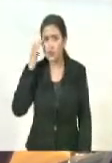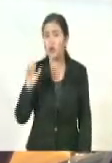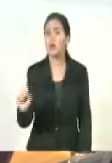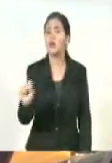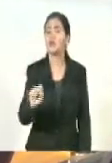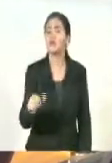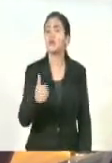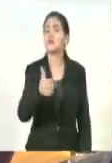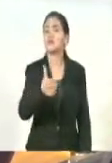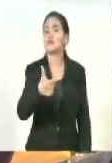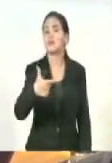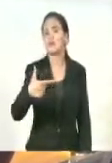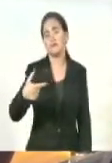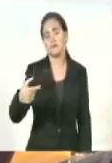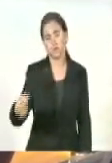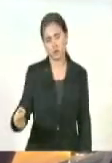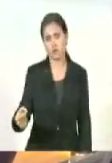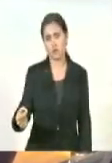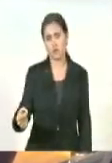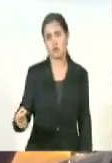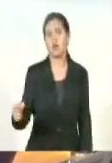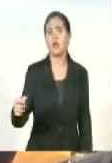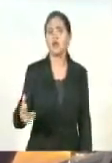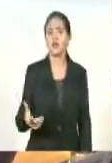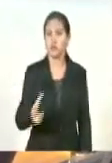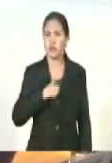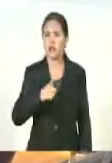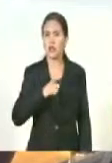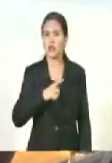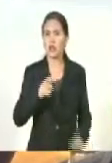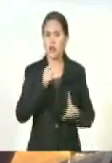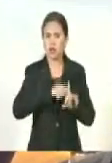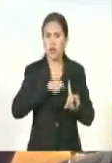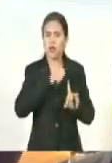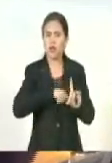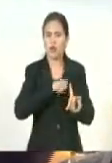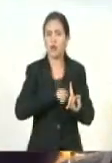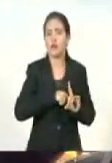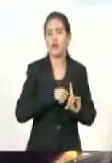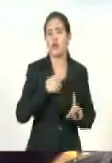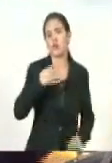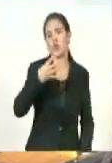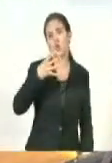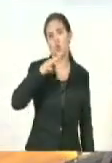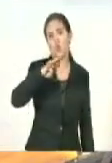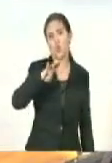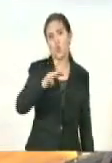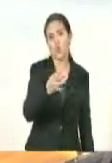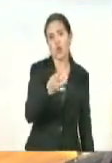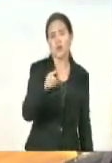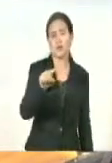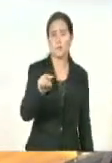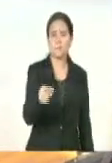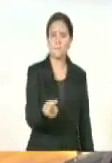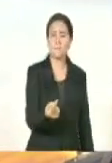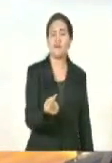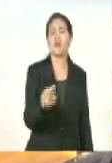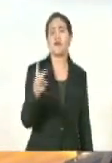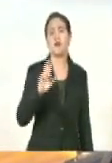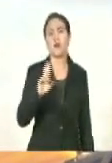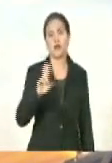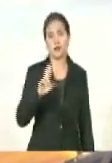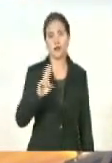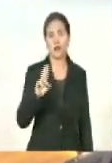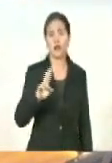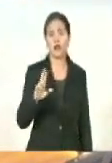produzem naquela comunidade, ela está variando entre R$4.000 mês a R$18.000, mostrando que,